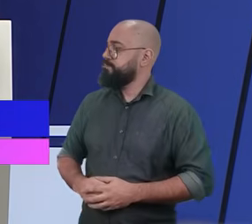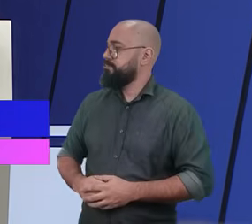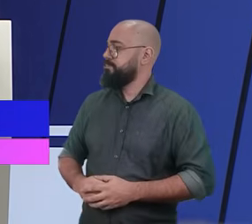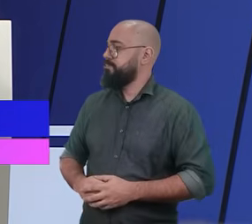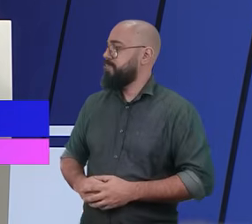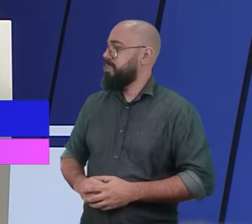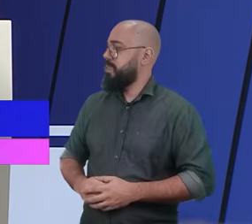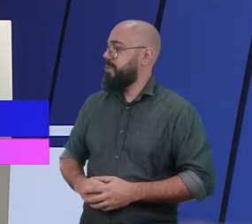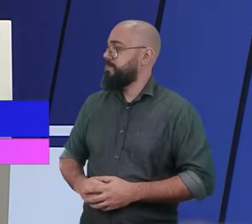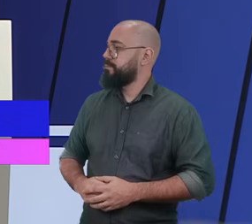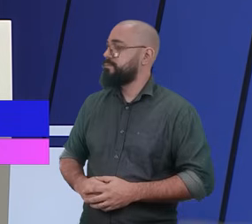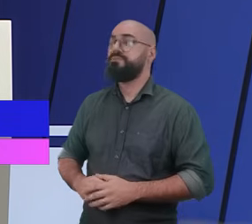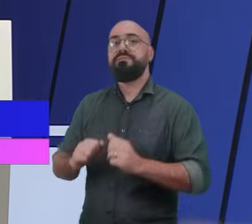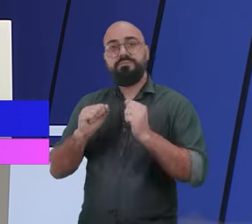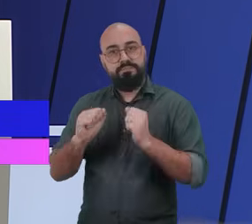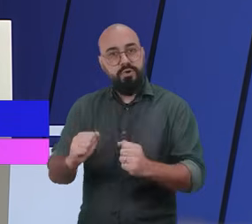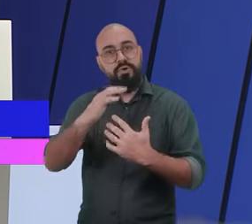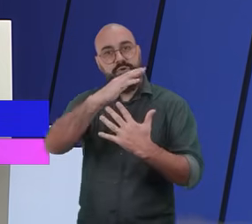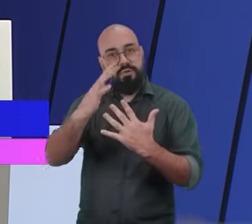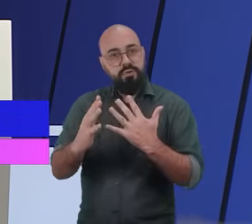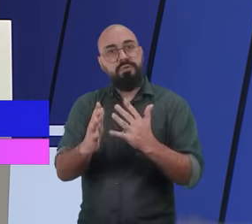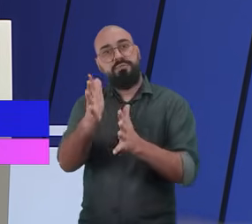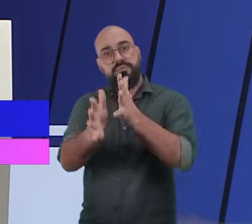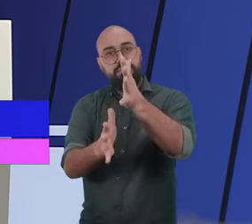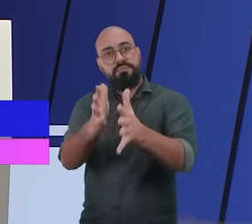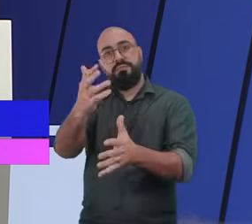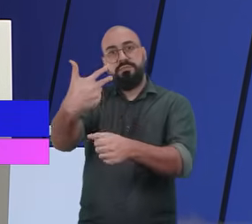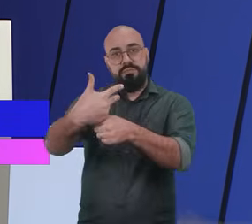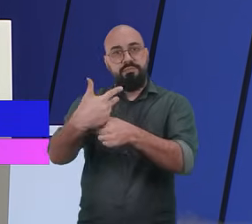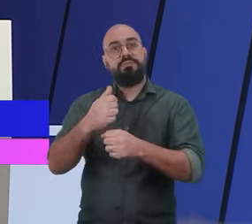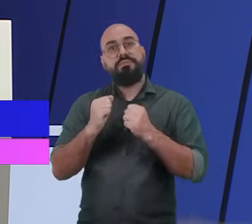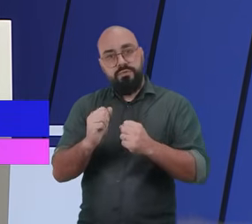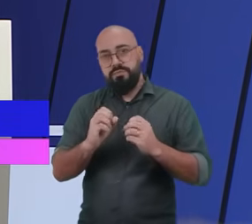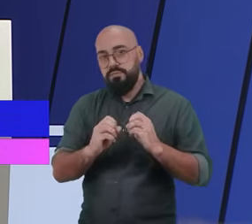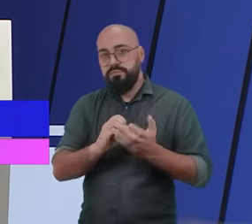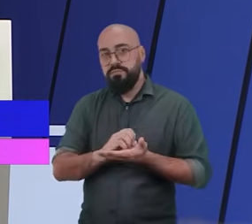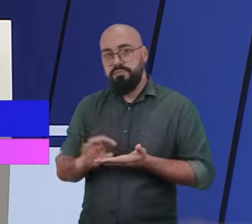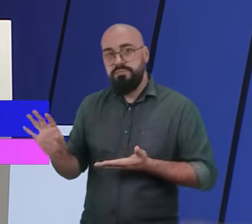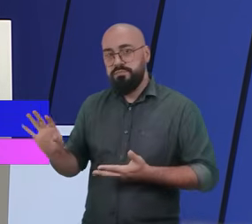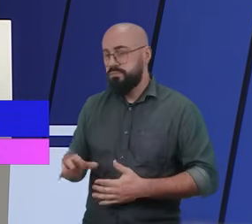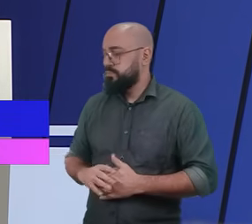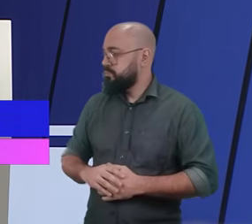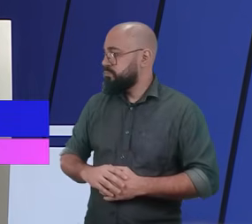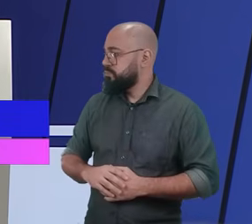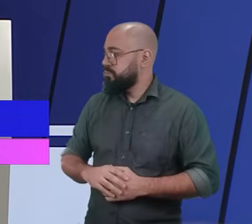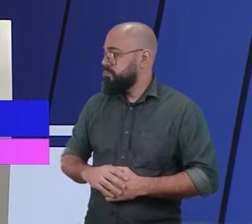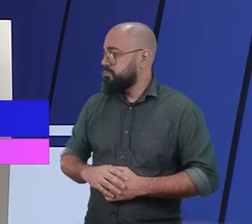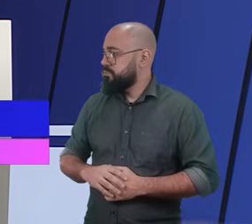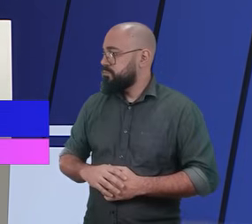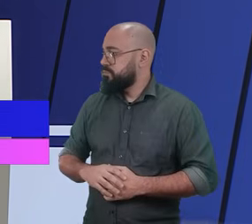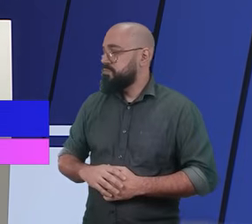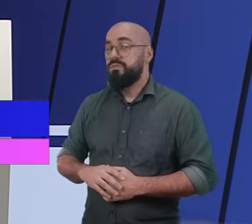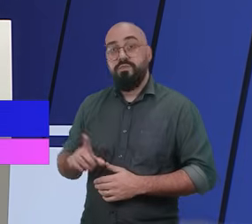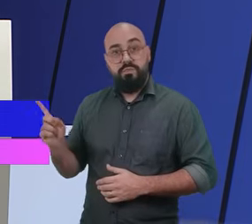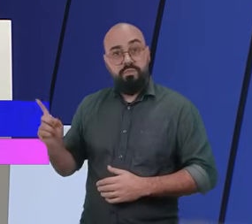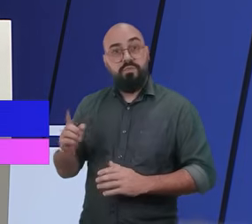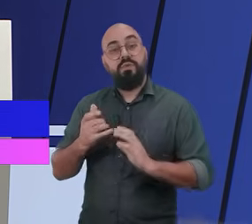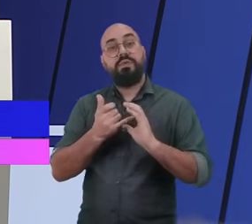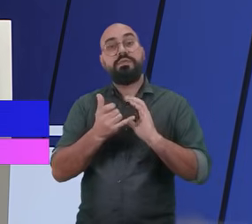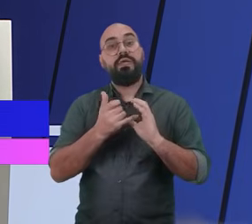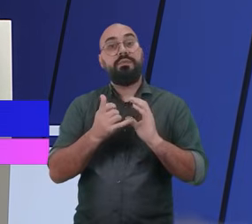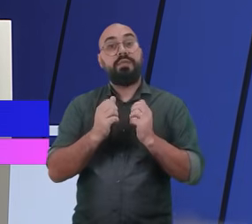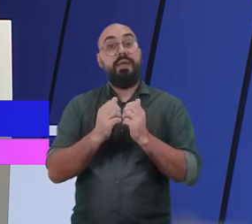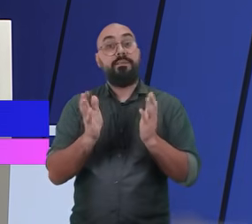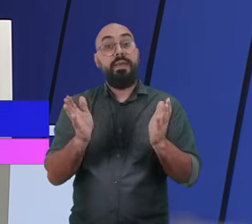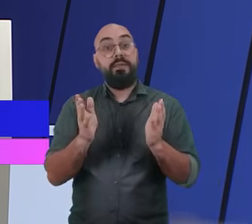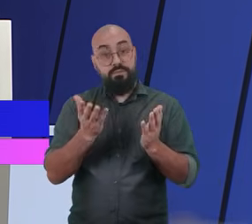98224 0616. 12 98224 0616. O WhatsApp está aberto agora, esperando